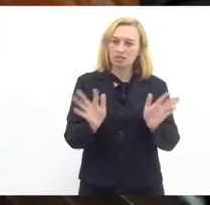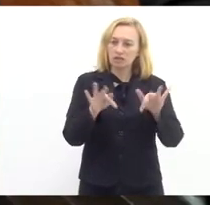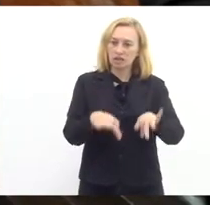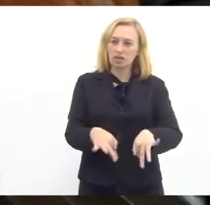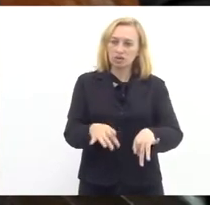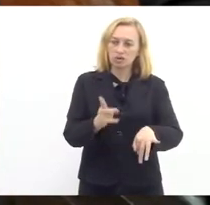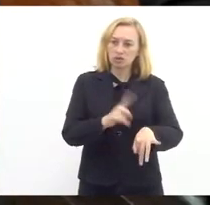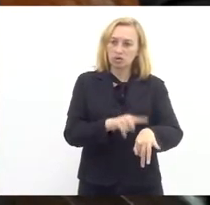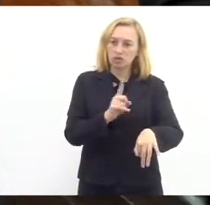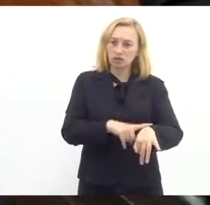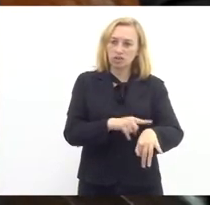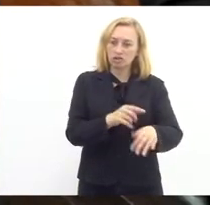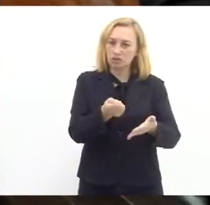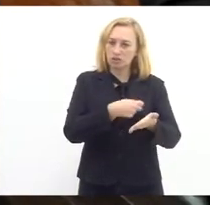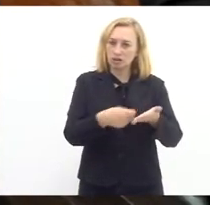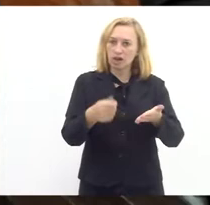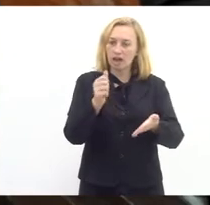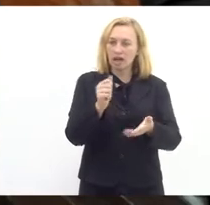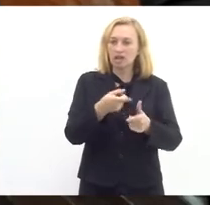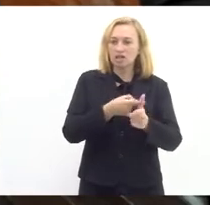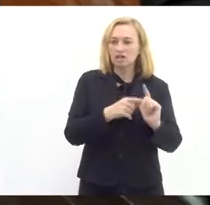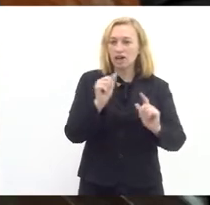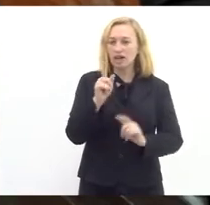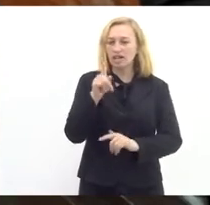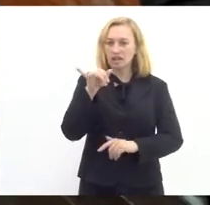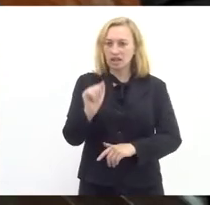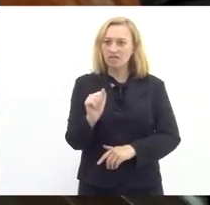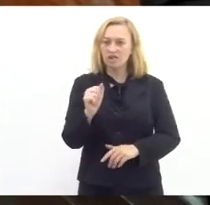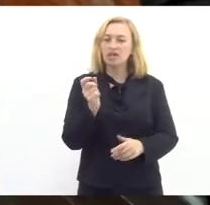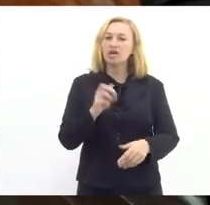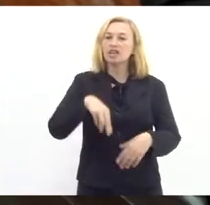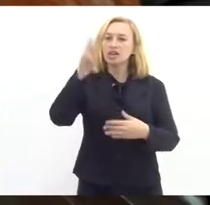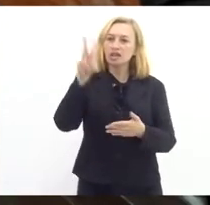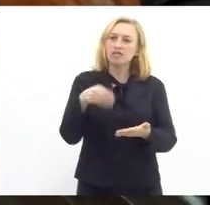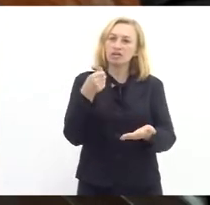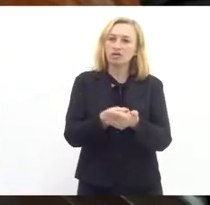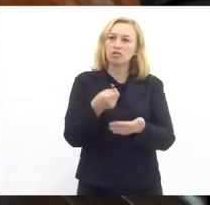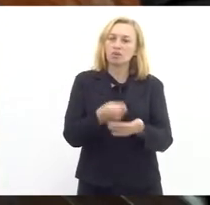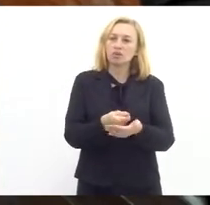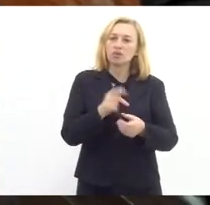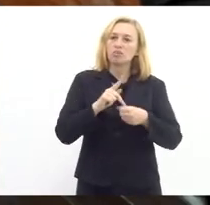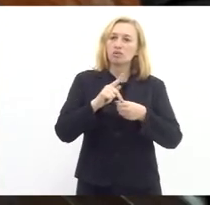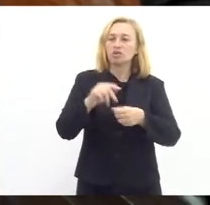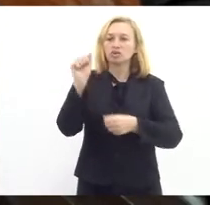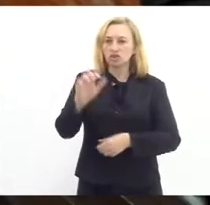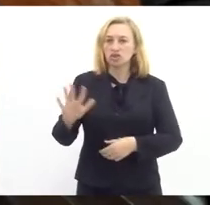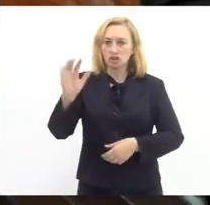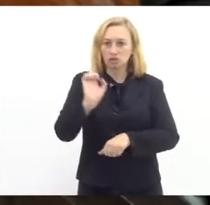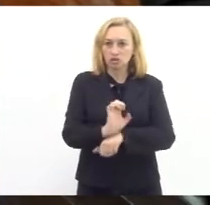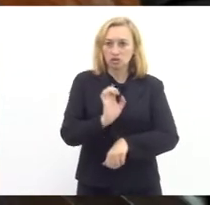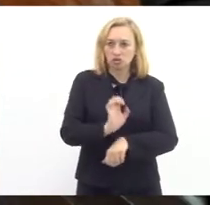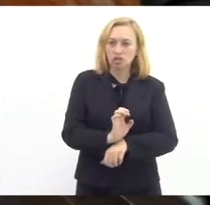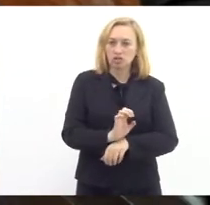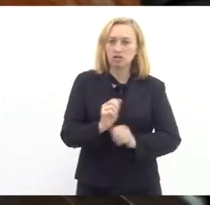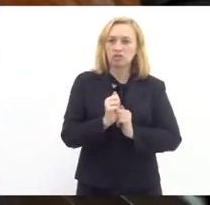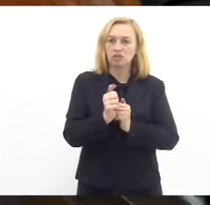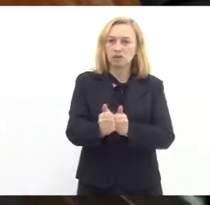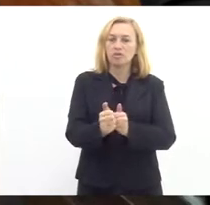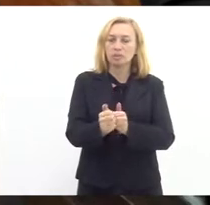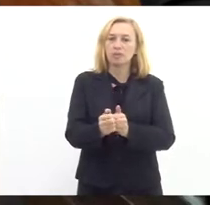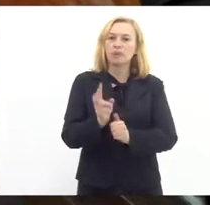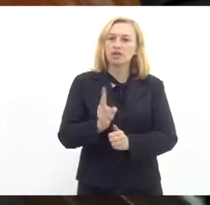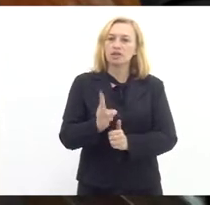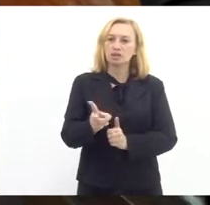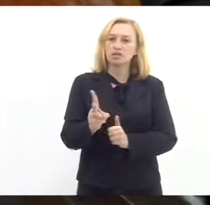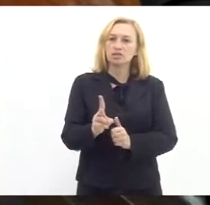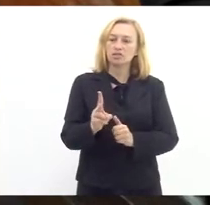elas são inscritas em dívida ativa e quem faz a cobrança judicial desse débito é a Procuradoria-Geral do Estado. A gente faz um acompanhamento constante